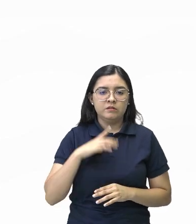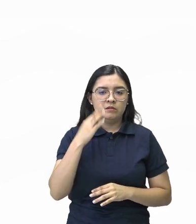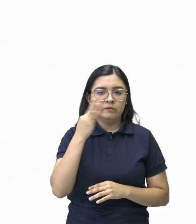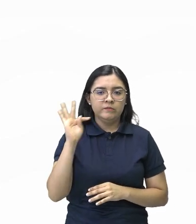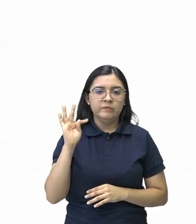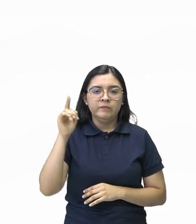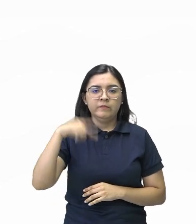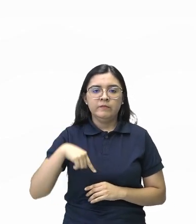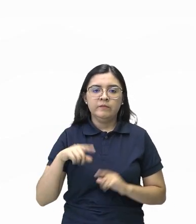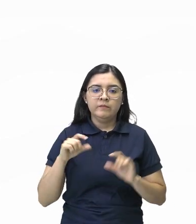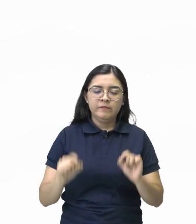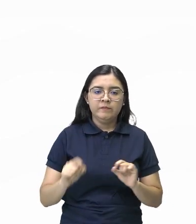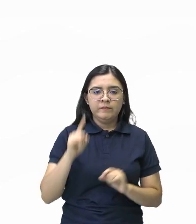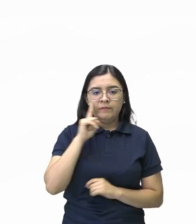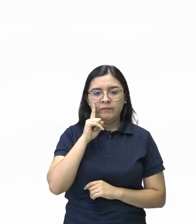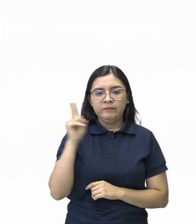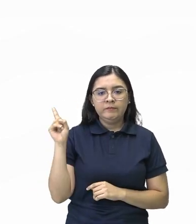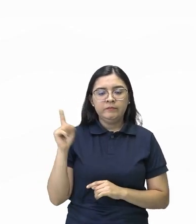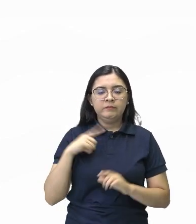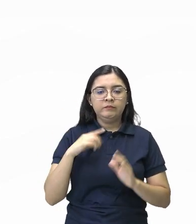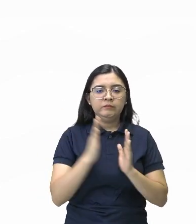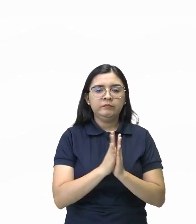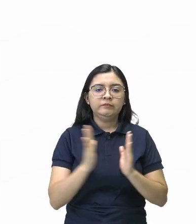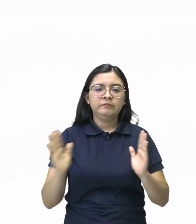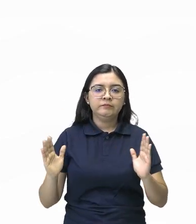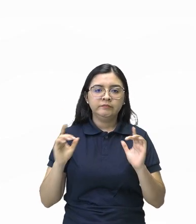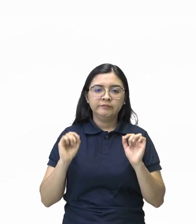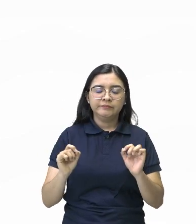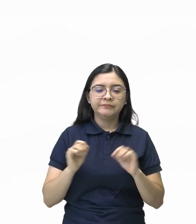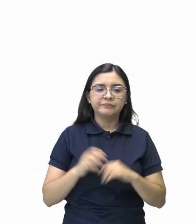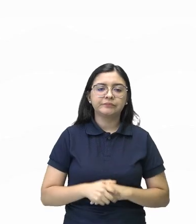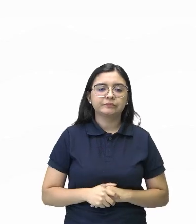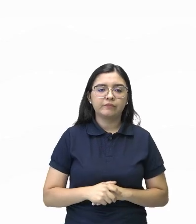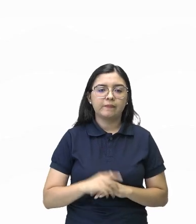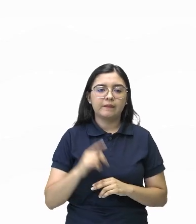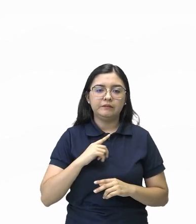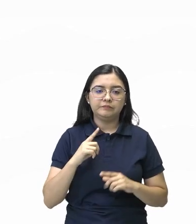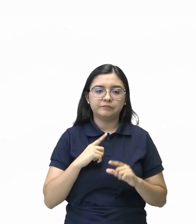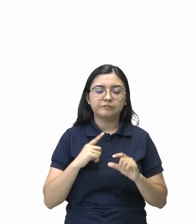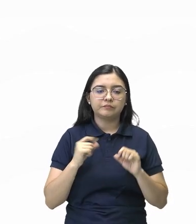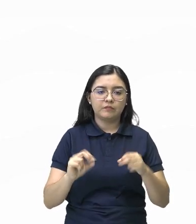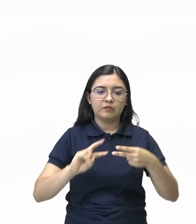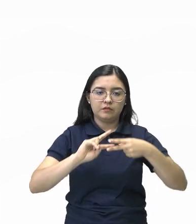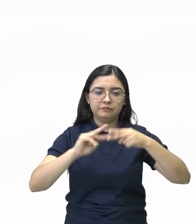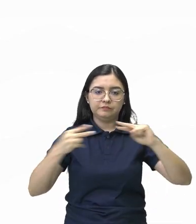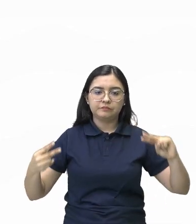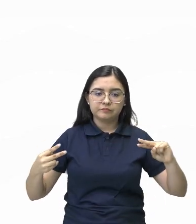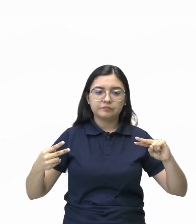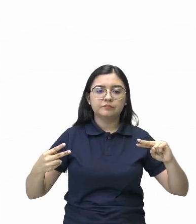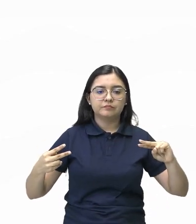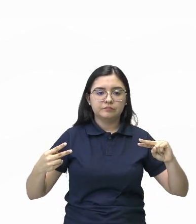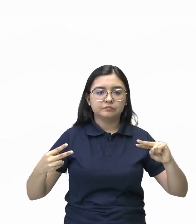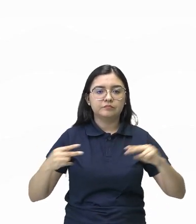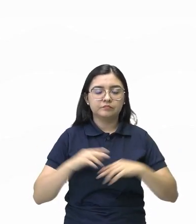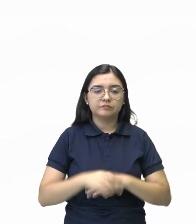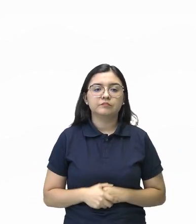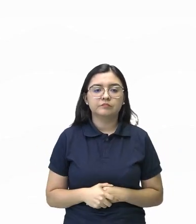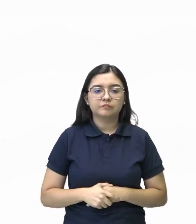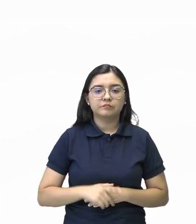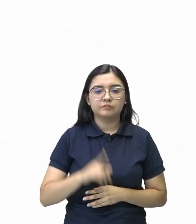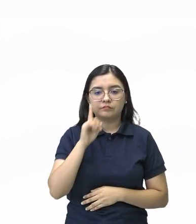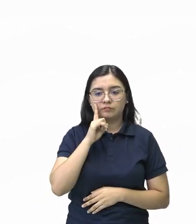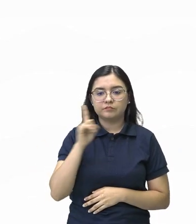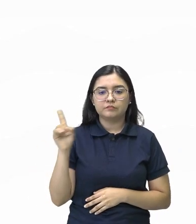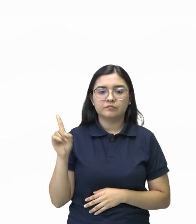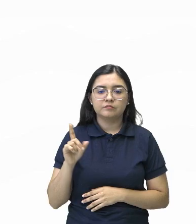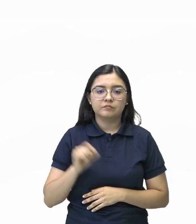que é o processo de transferência genética horizontal, né, chamado